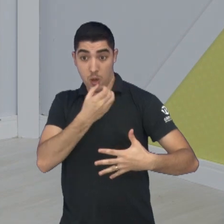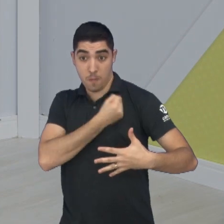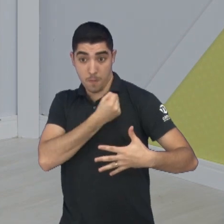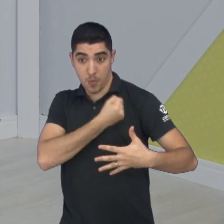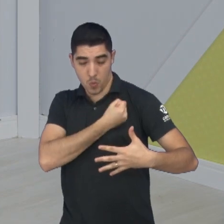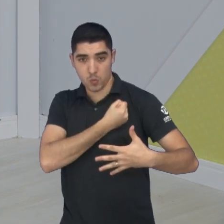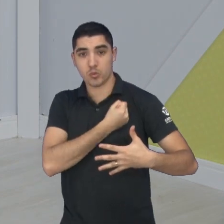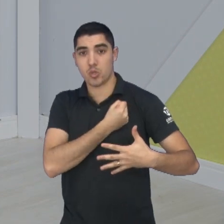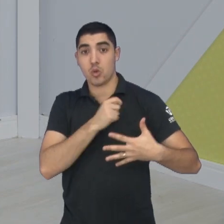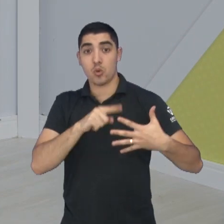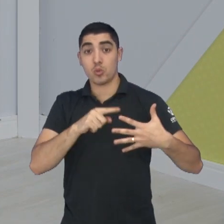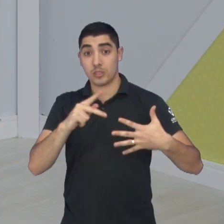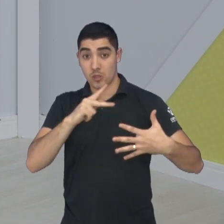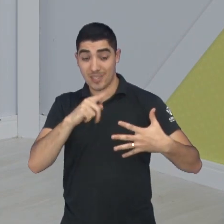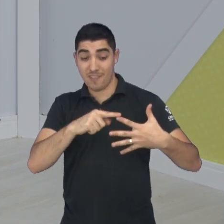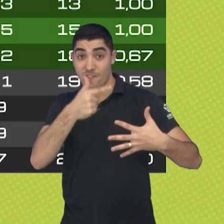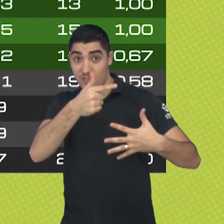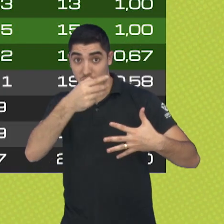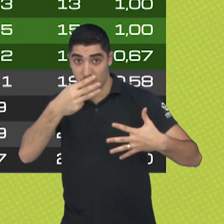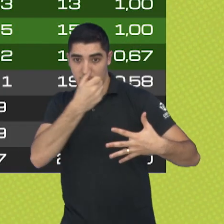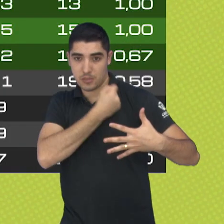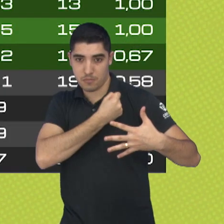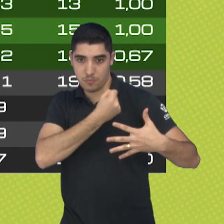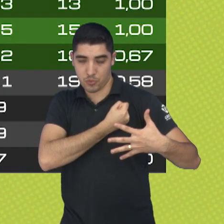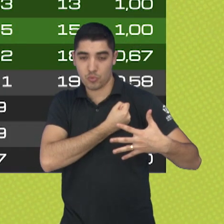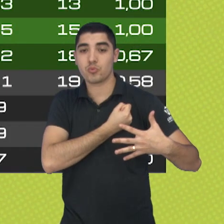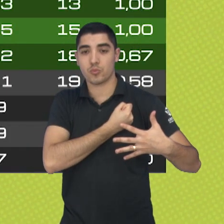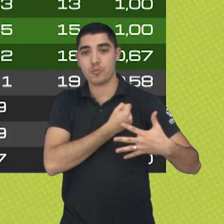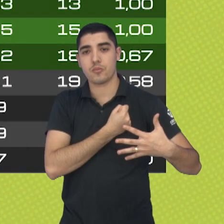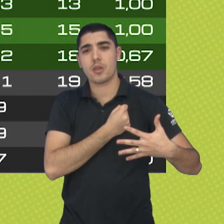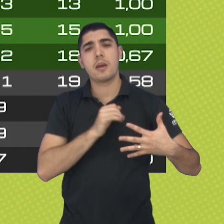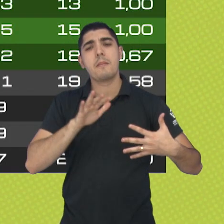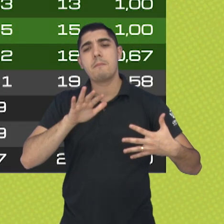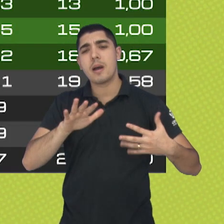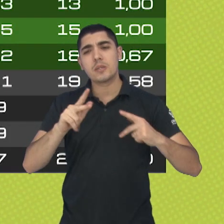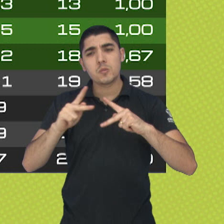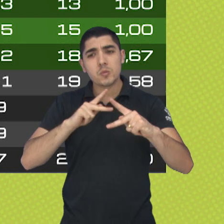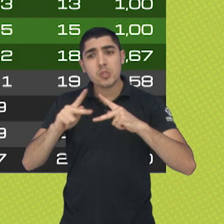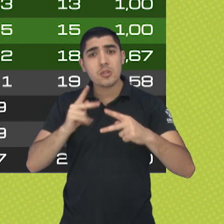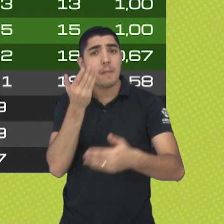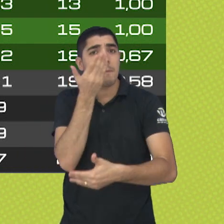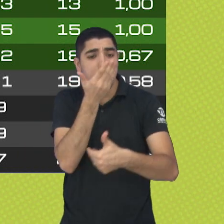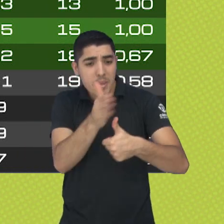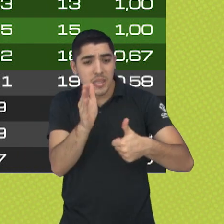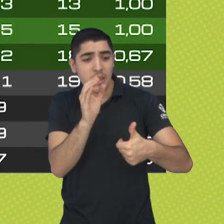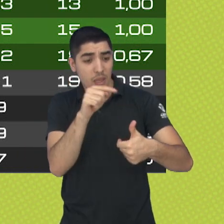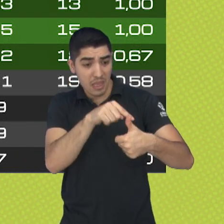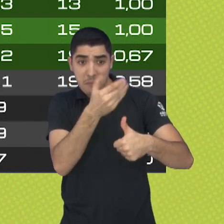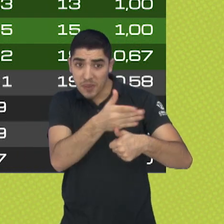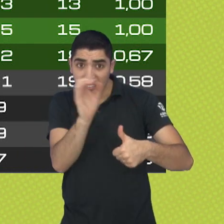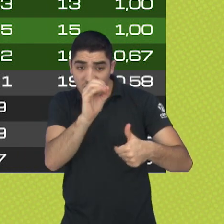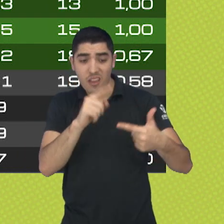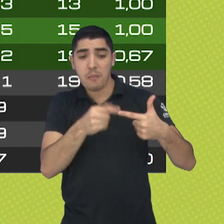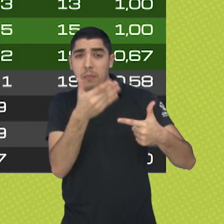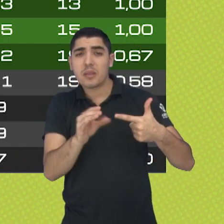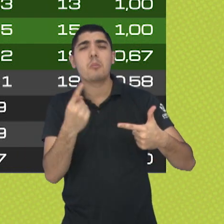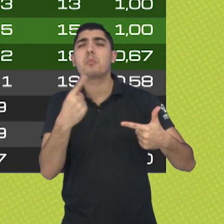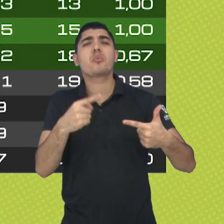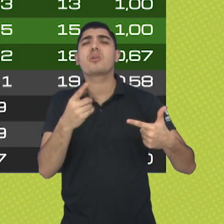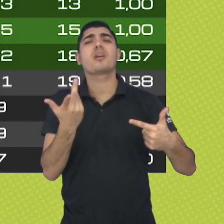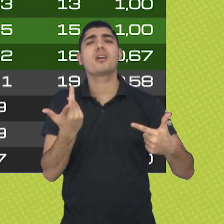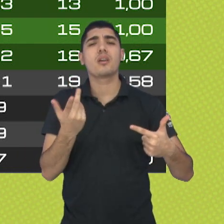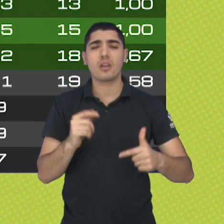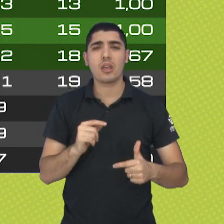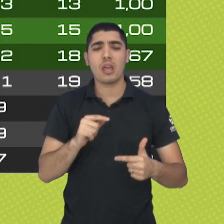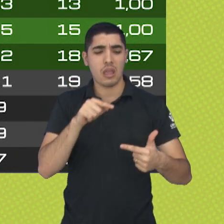jogos. São José, o vice-líder, 23 pontos em 8 jogos. Aí você vai falar, pô, mas o São José tá invicto, o Cruzeiro também, por que tem essa diferença? É aquilo que eu falei.